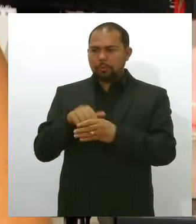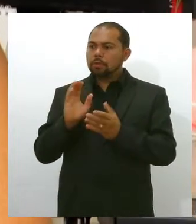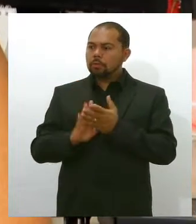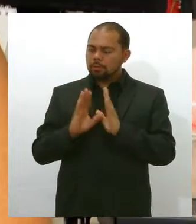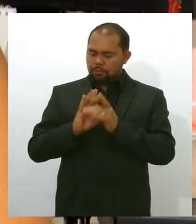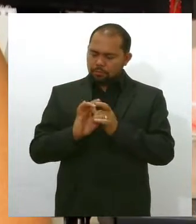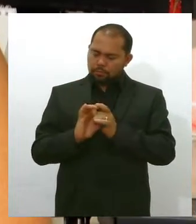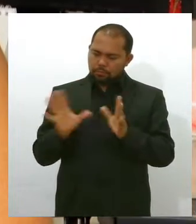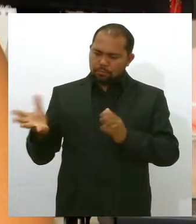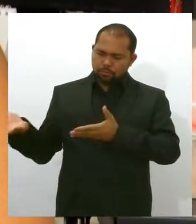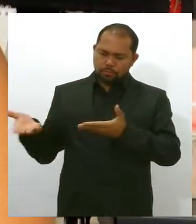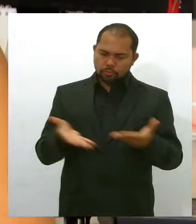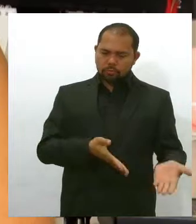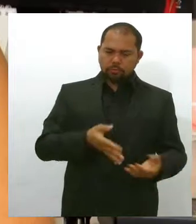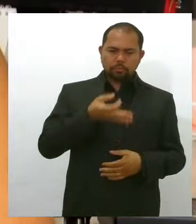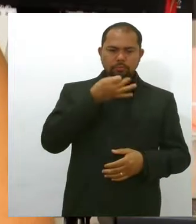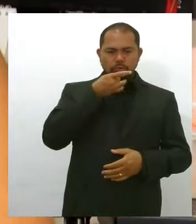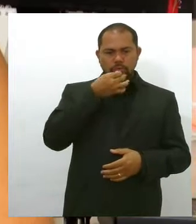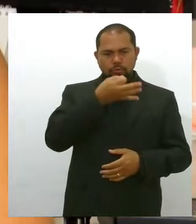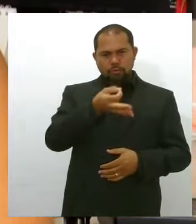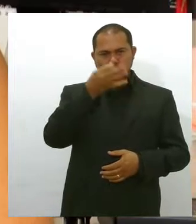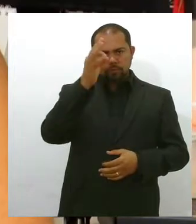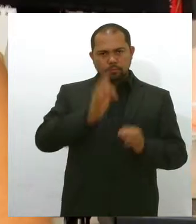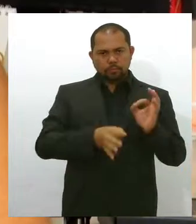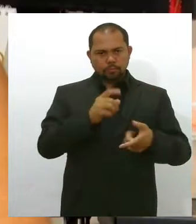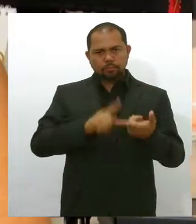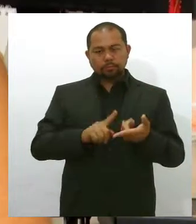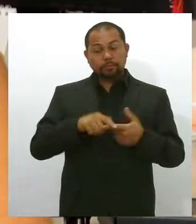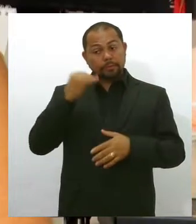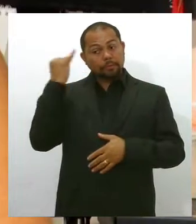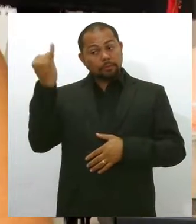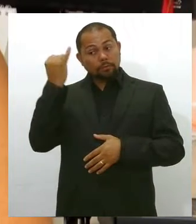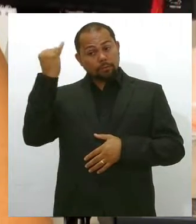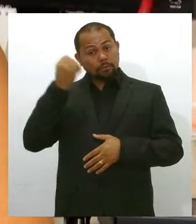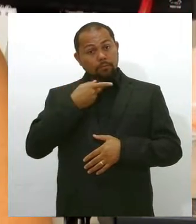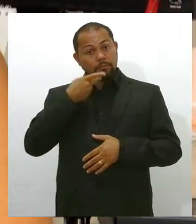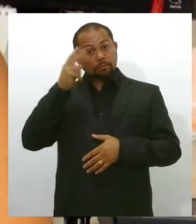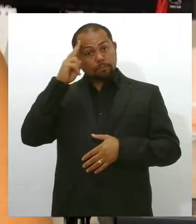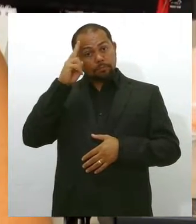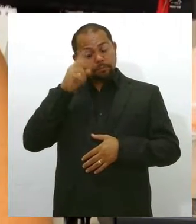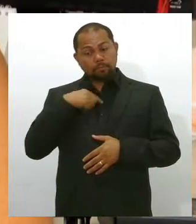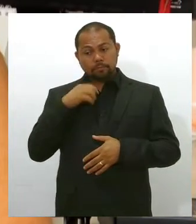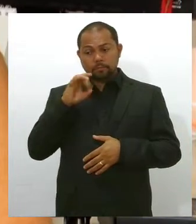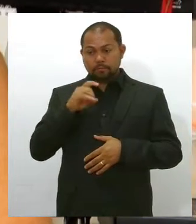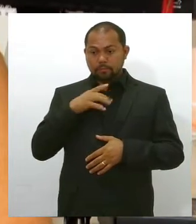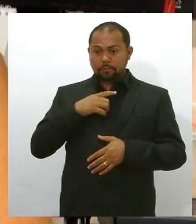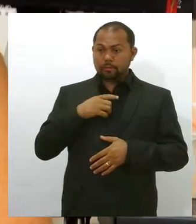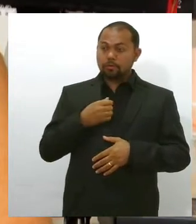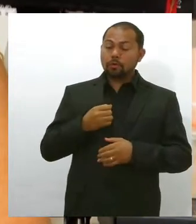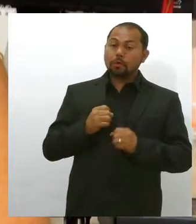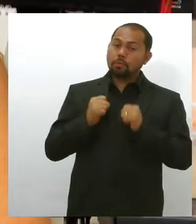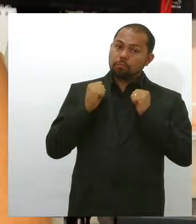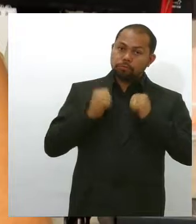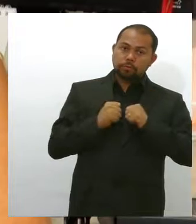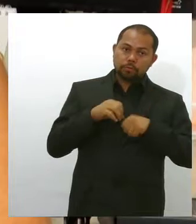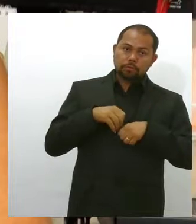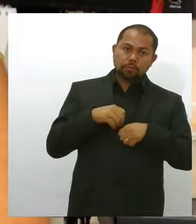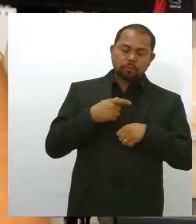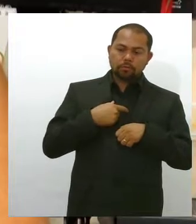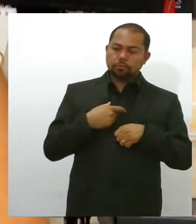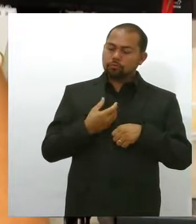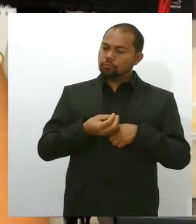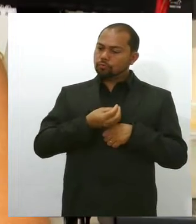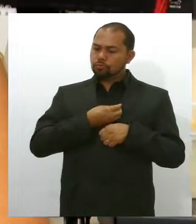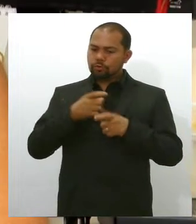justificativa mas é importante salientar que a justificativa ela só é válida se eu não estiver no